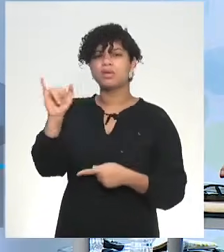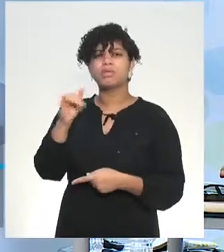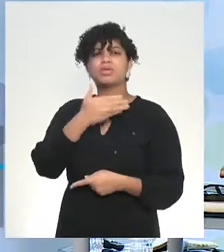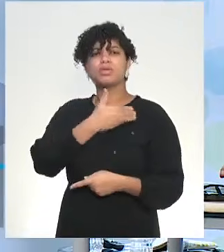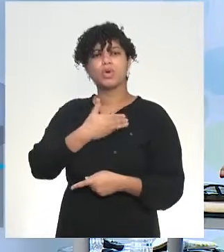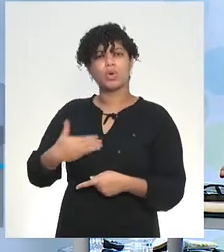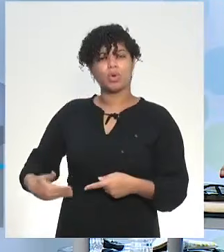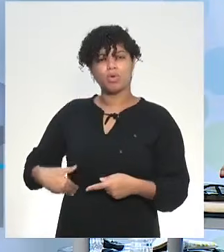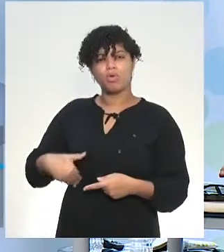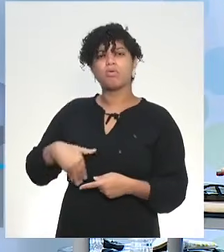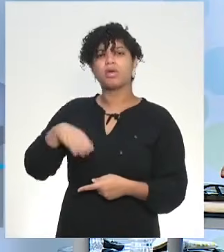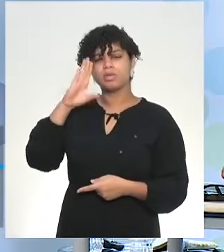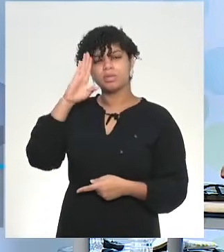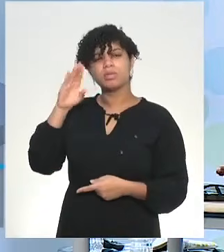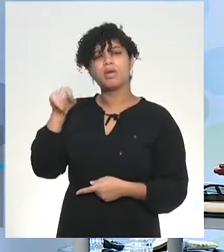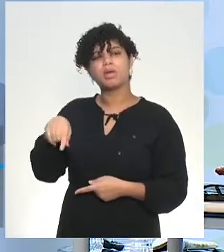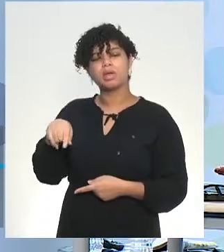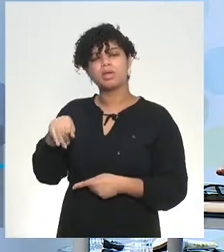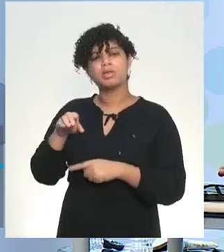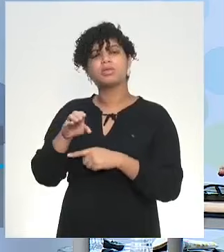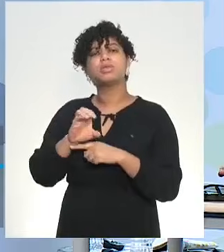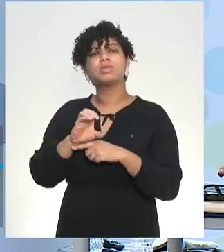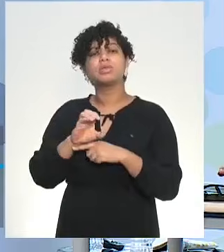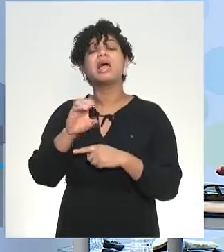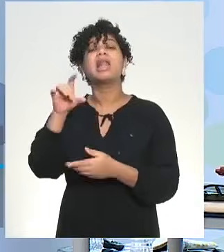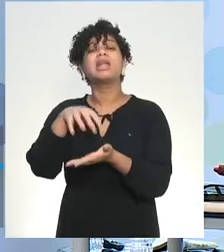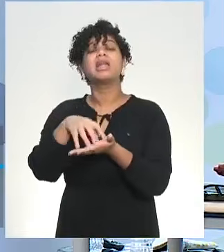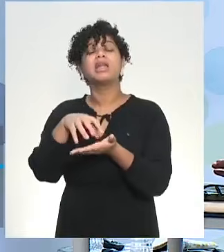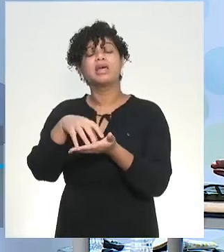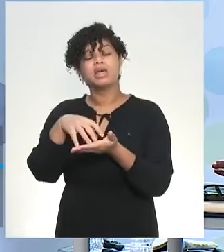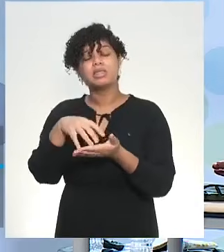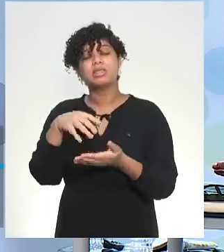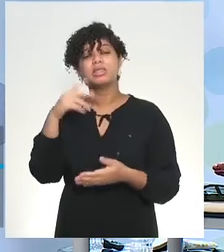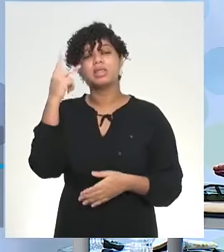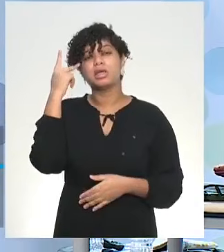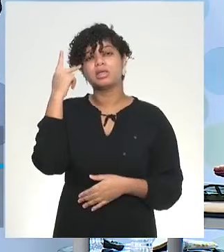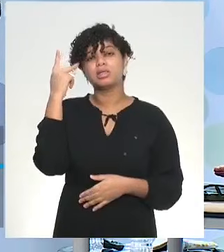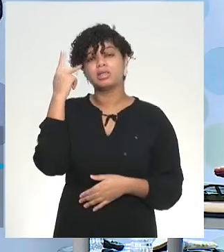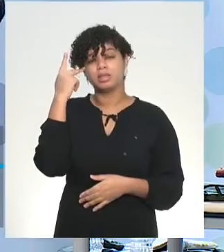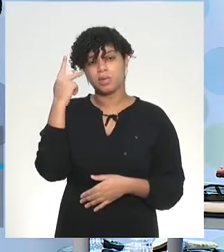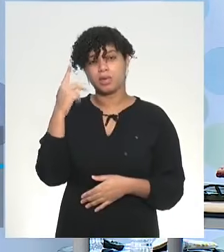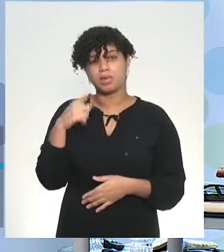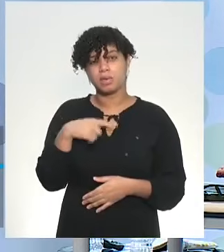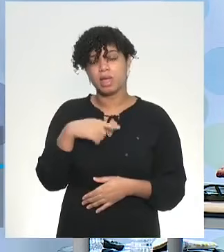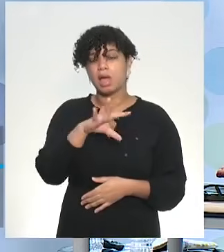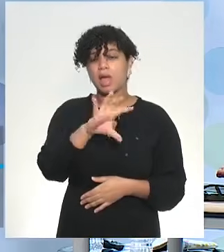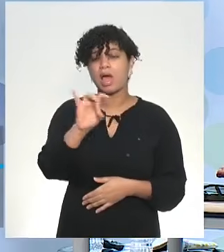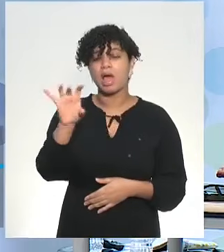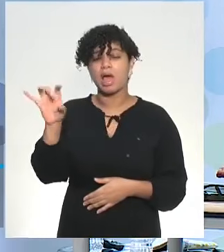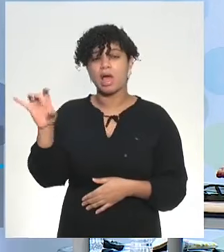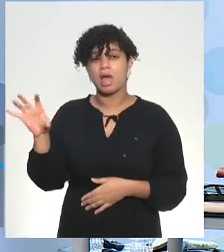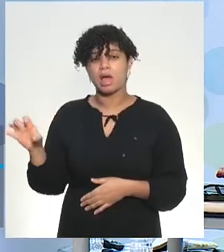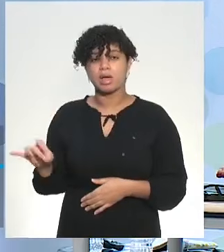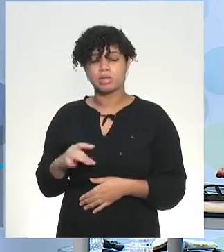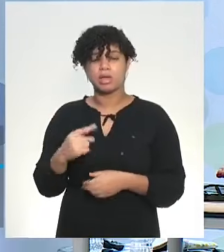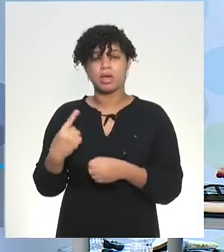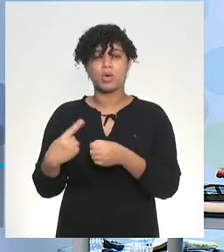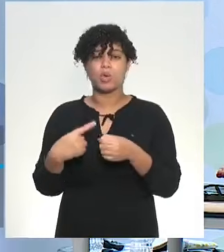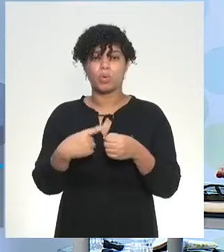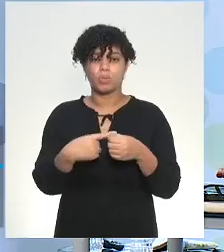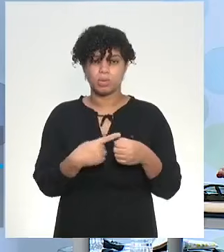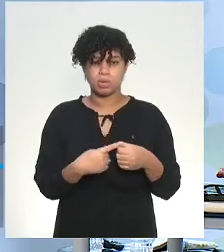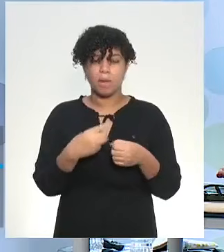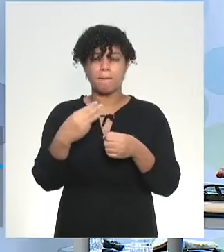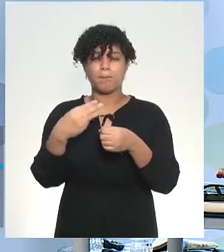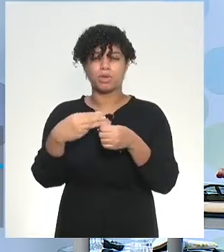central, que fica na cidade de São Paulo, as necessidades de cada município que tem nessas regiões, tanto